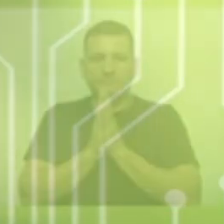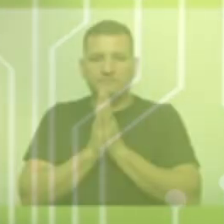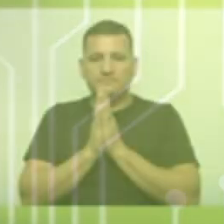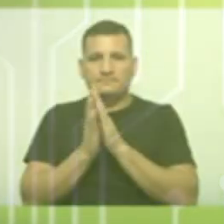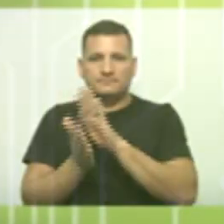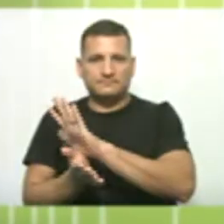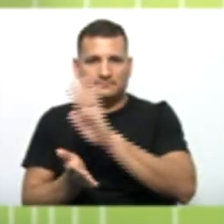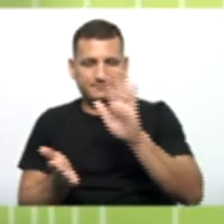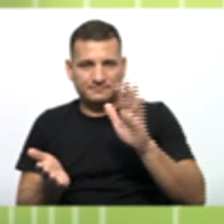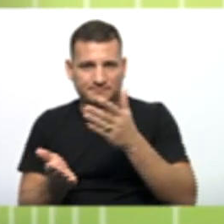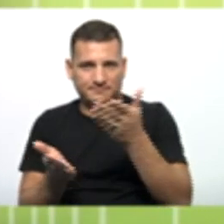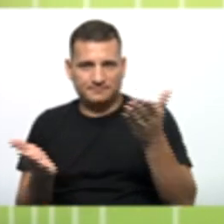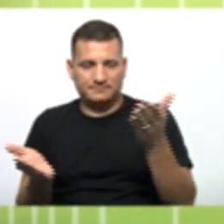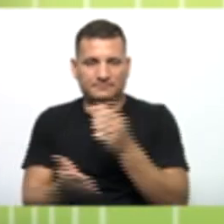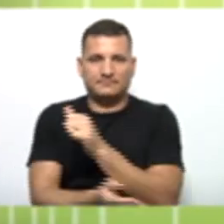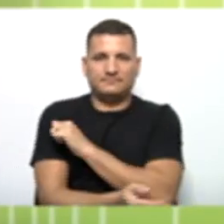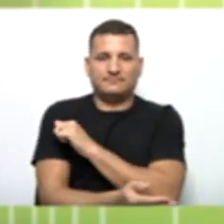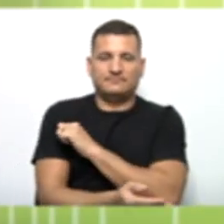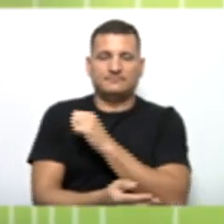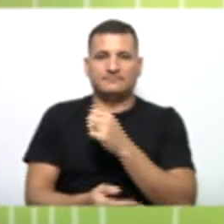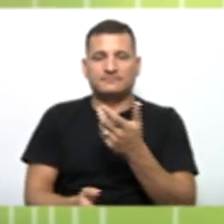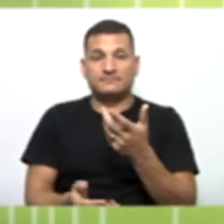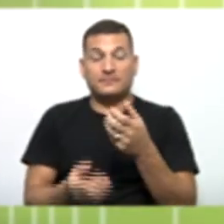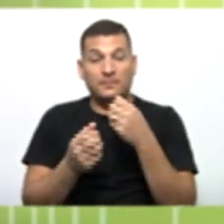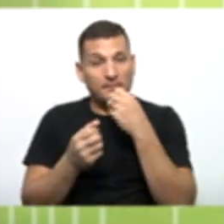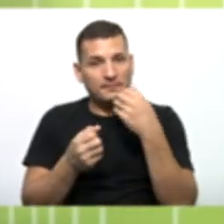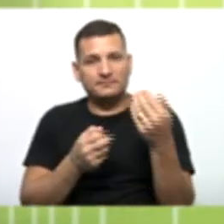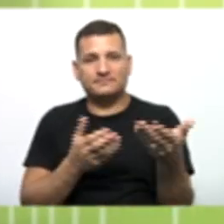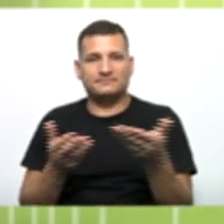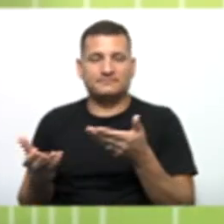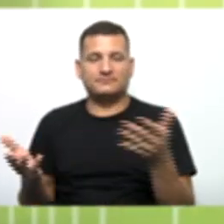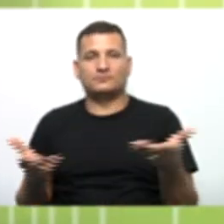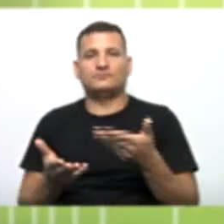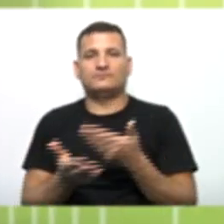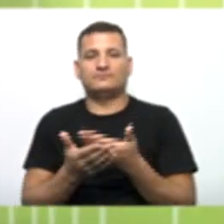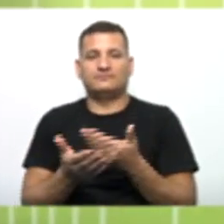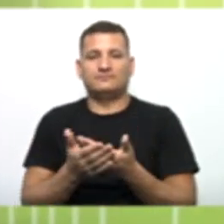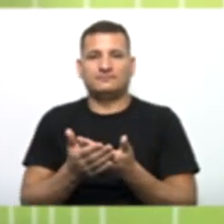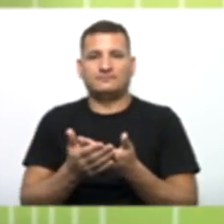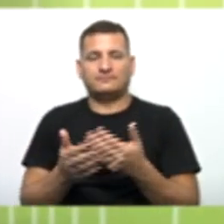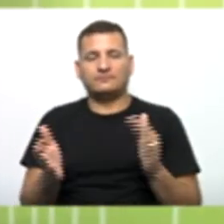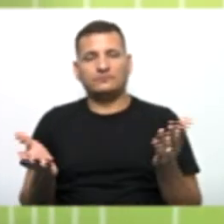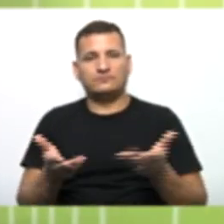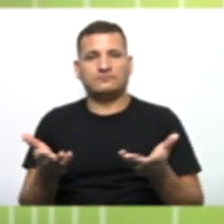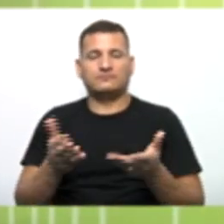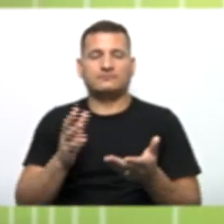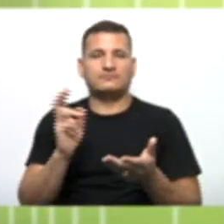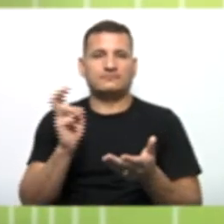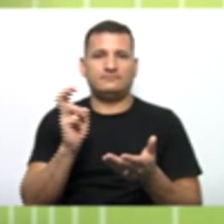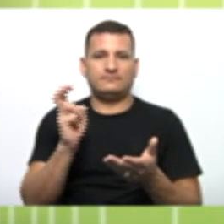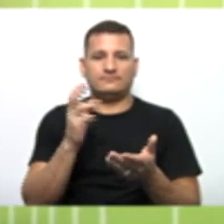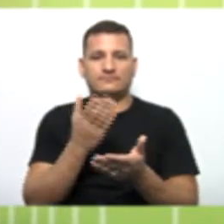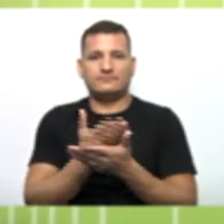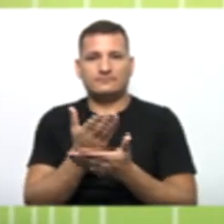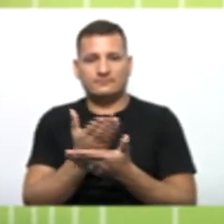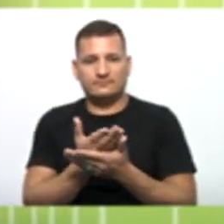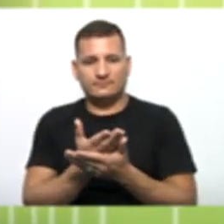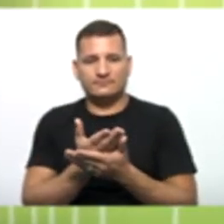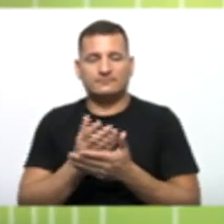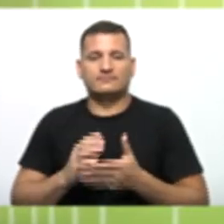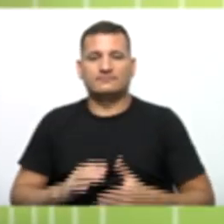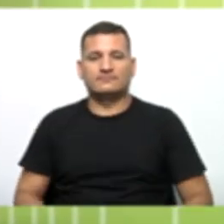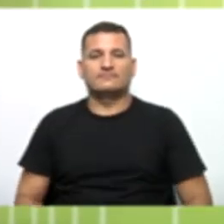Olá, aluno, seja bem-vindo mais essa aula. Olha aí, nós estamos já na quinta aula, gente, ó. Parece que